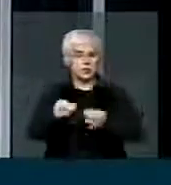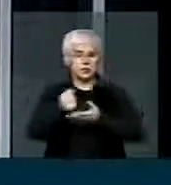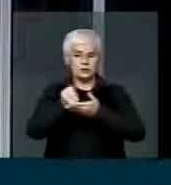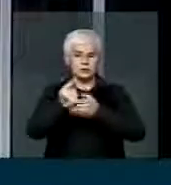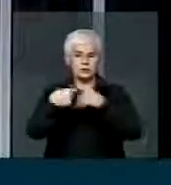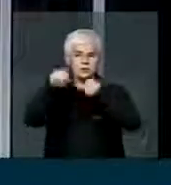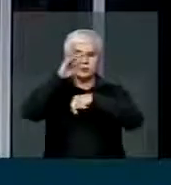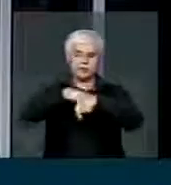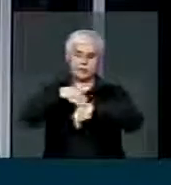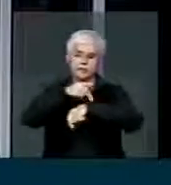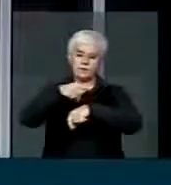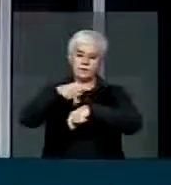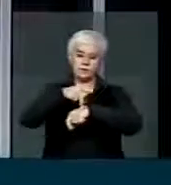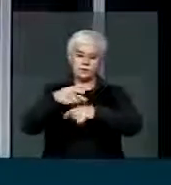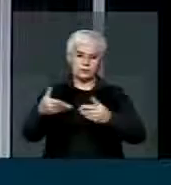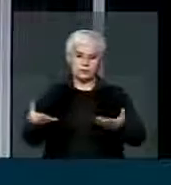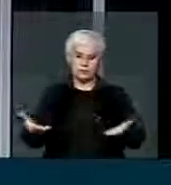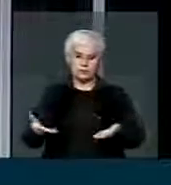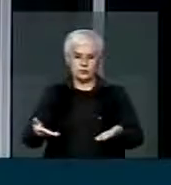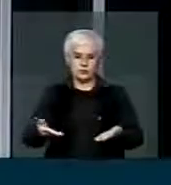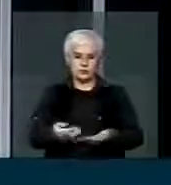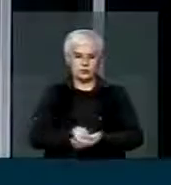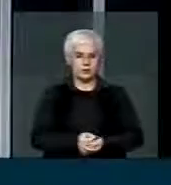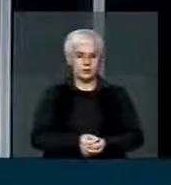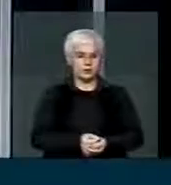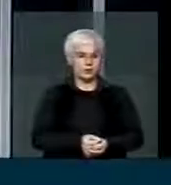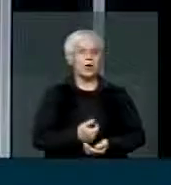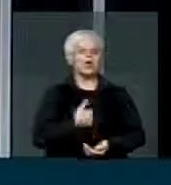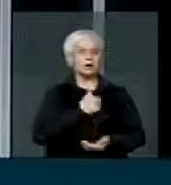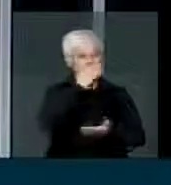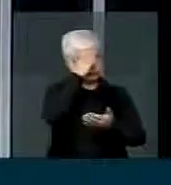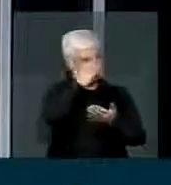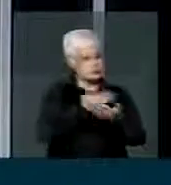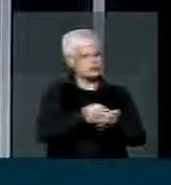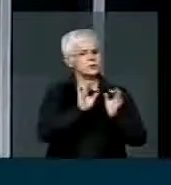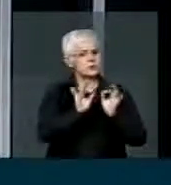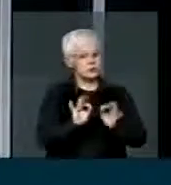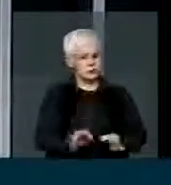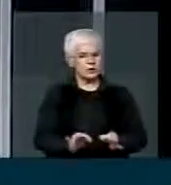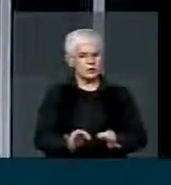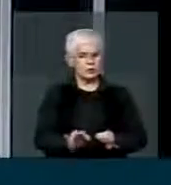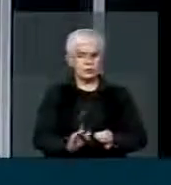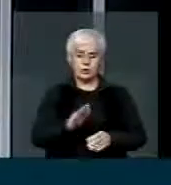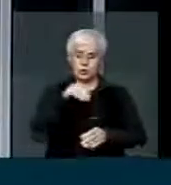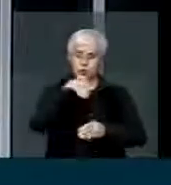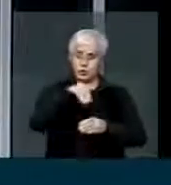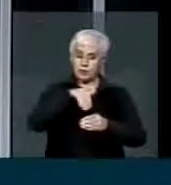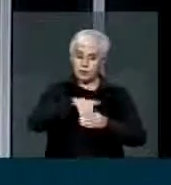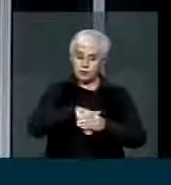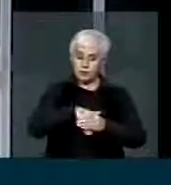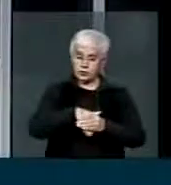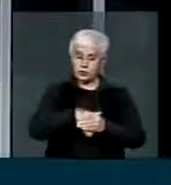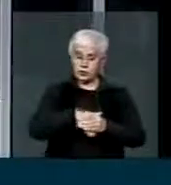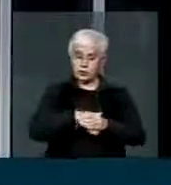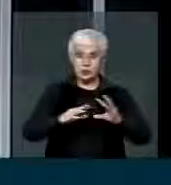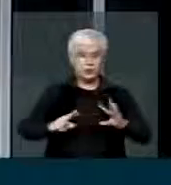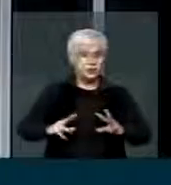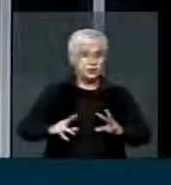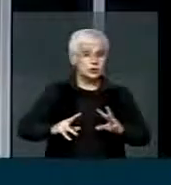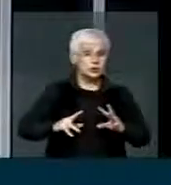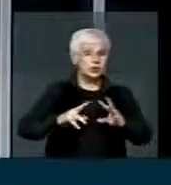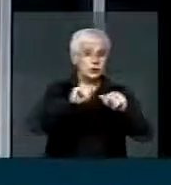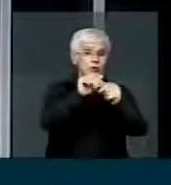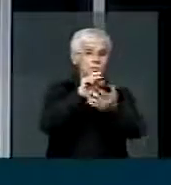desenvolvimento do nosso país. Fica na boa. Eu não tenho dúvida que o voto de todos